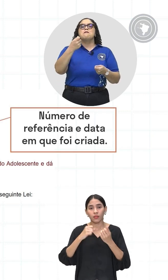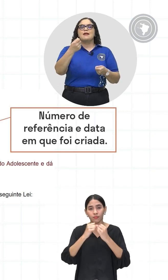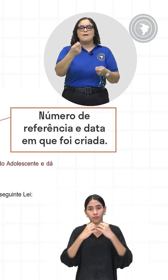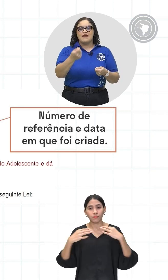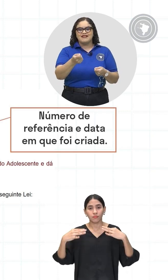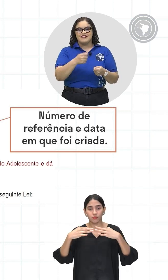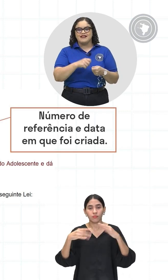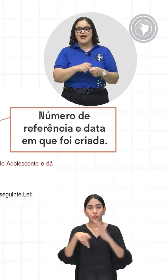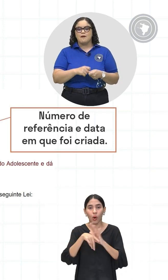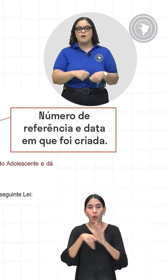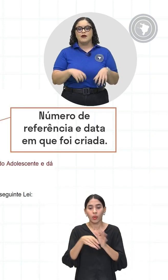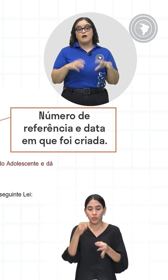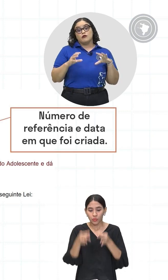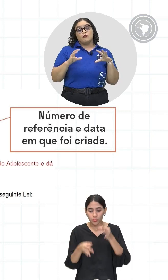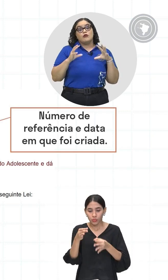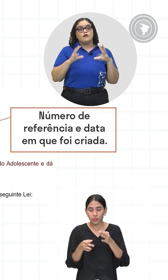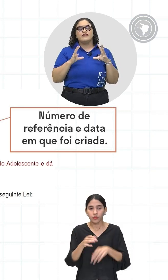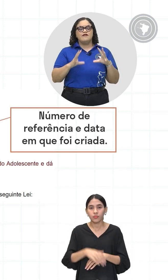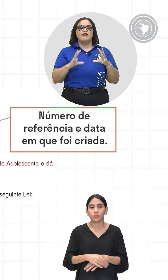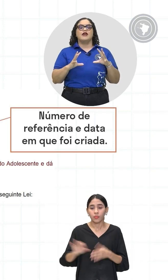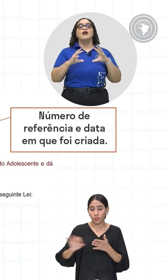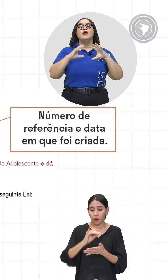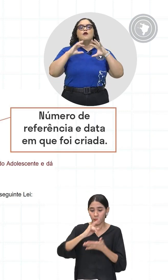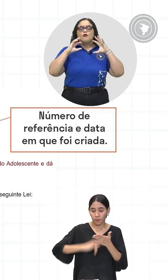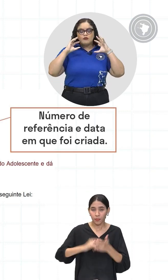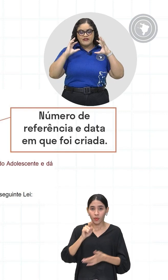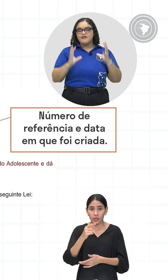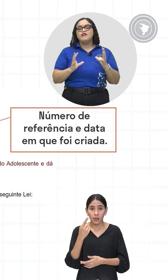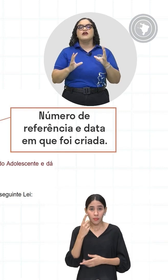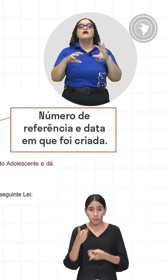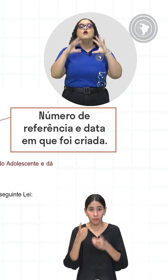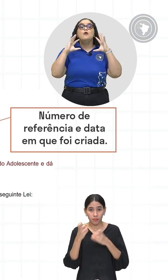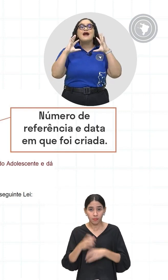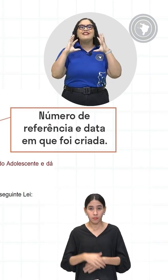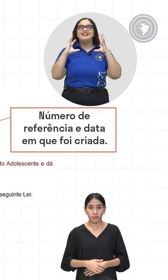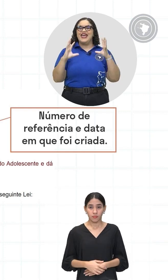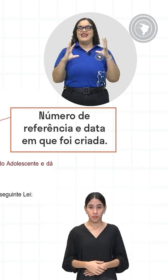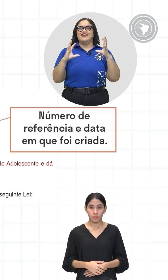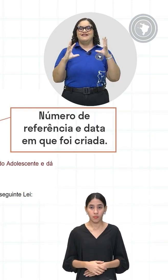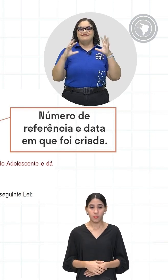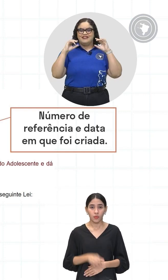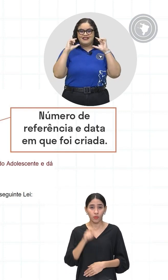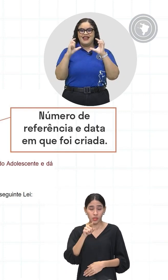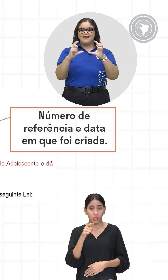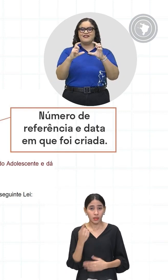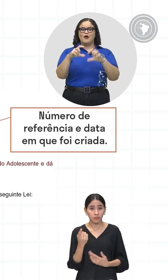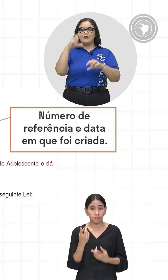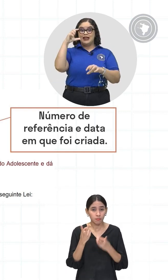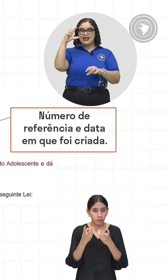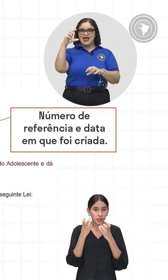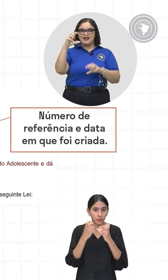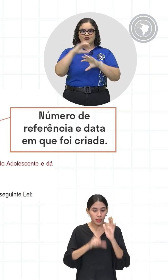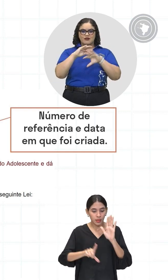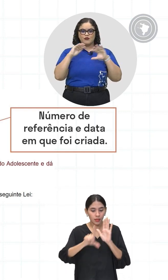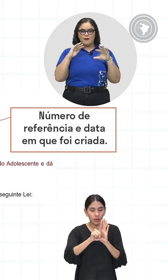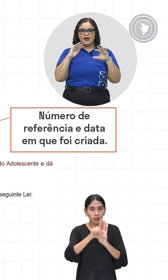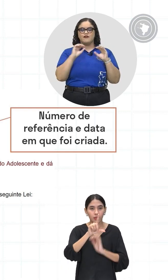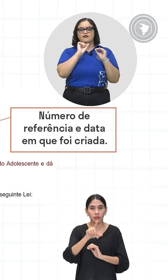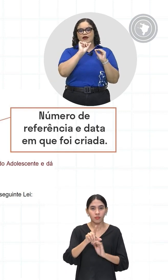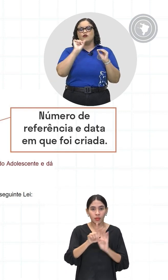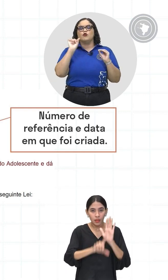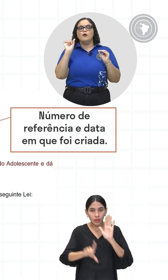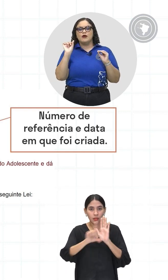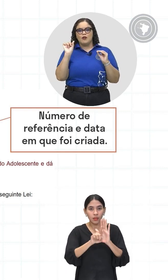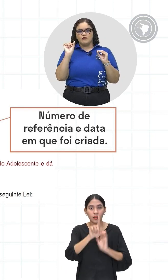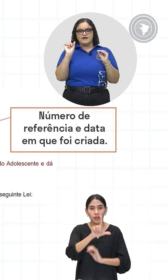promulgada pela Presidência da República. Quando você vir uma lei que tem esse nome, lei, tão